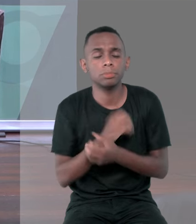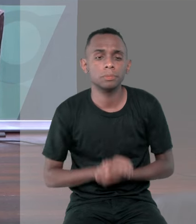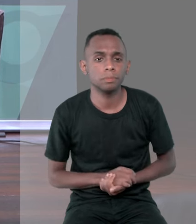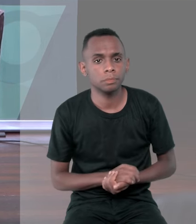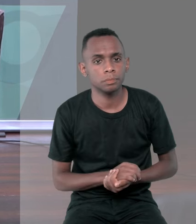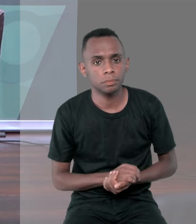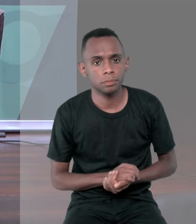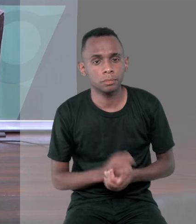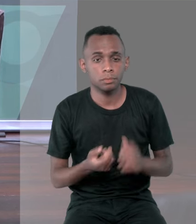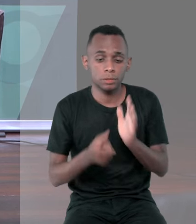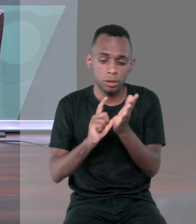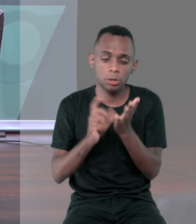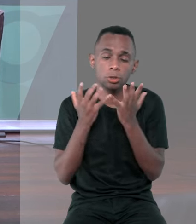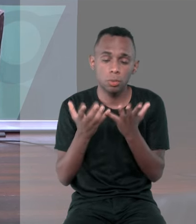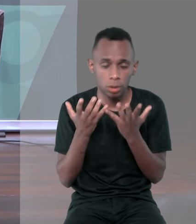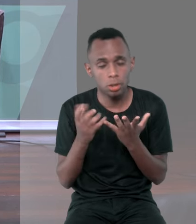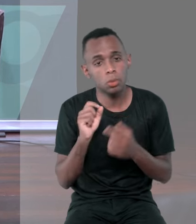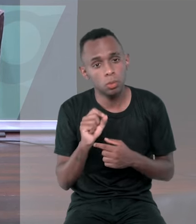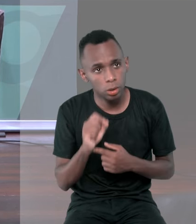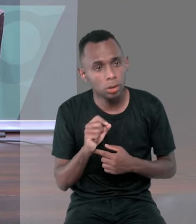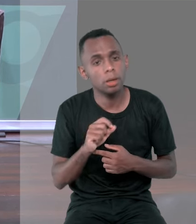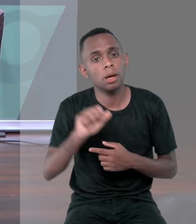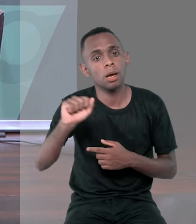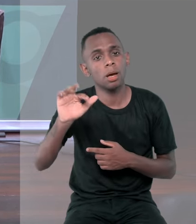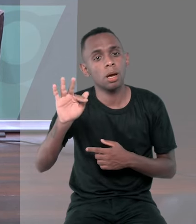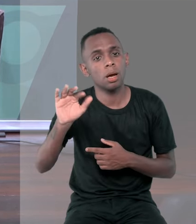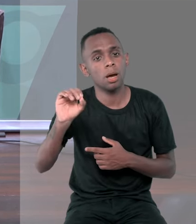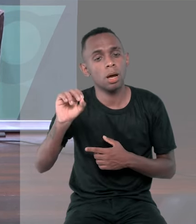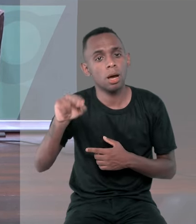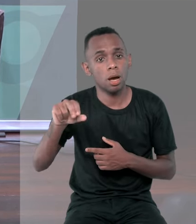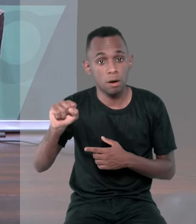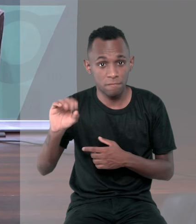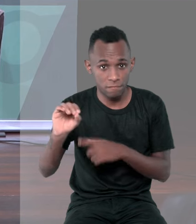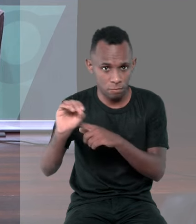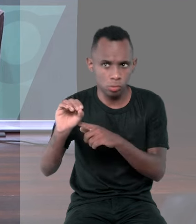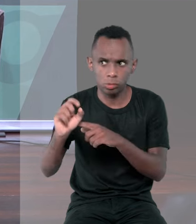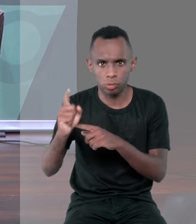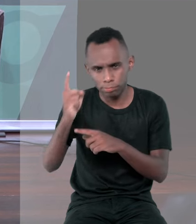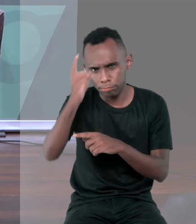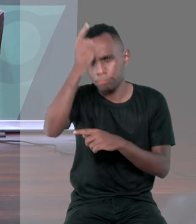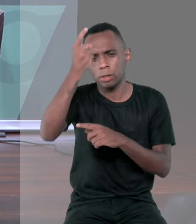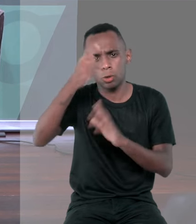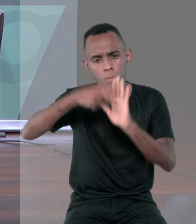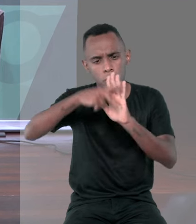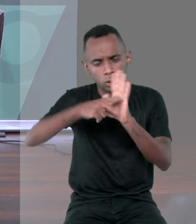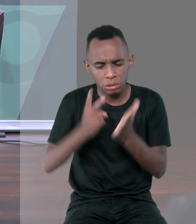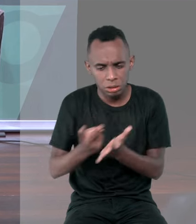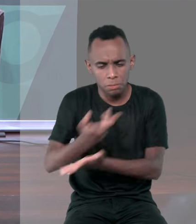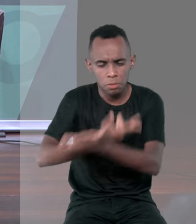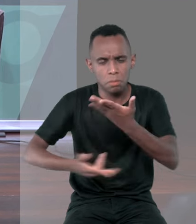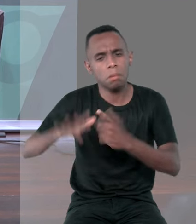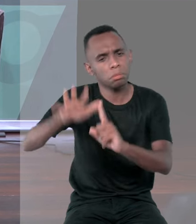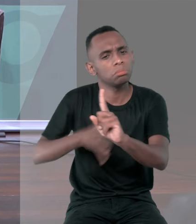Bem, antes eu gostaria de fazer uma menção aqui ao Afonso Borges, que é o idealizador do Sempre um Papo e